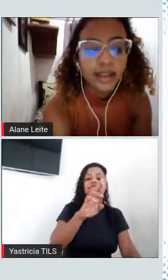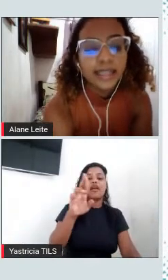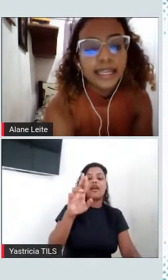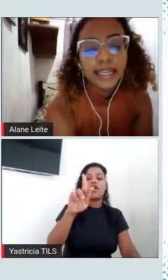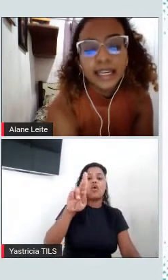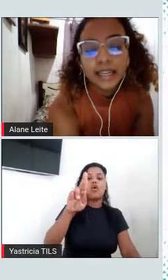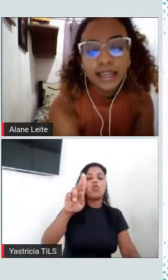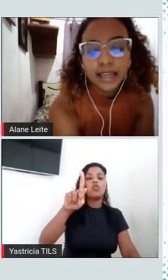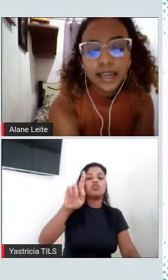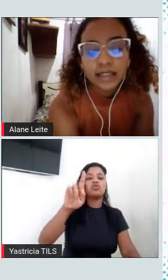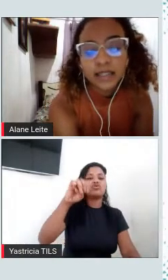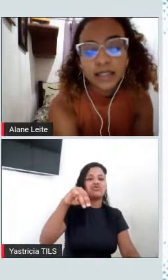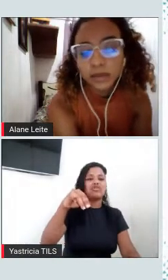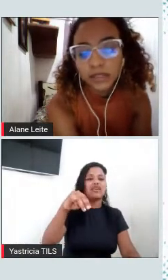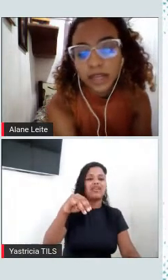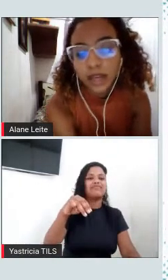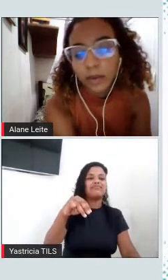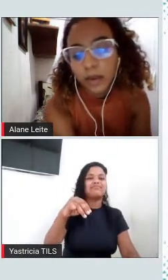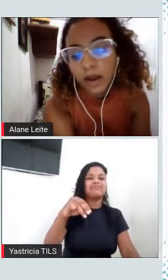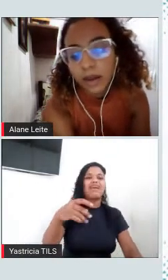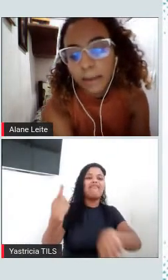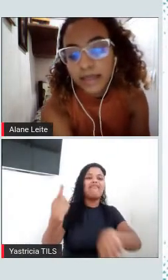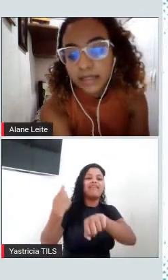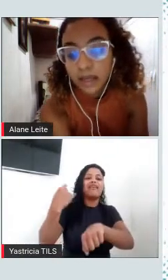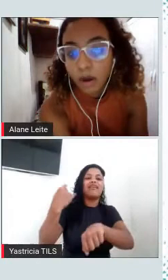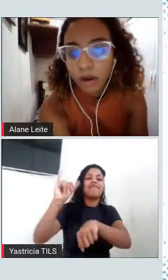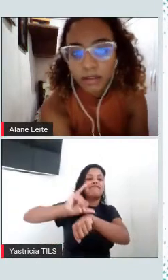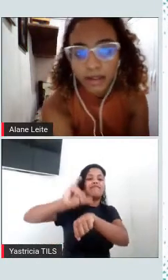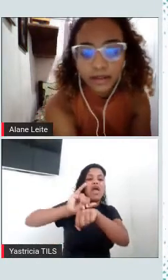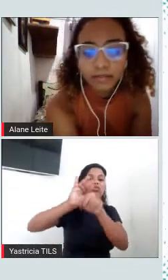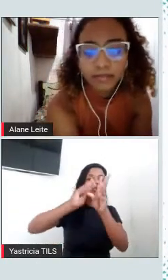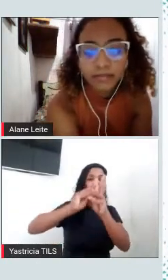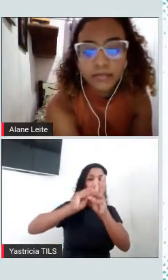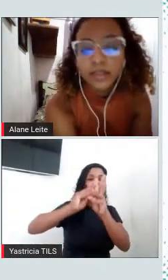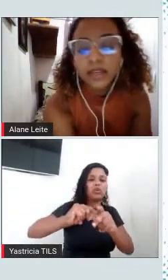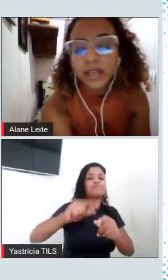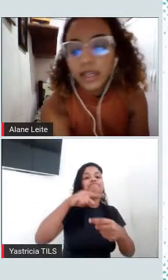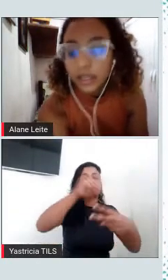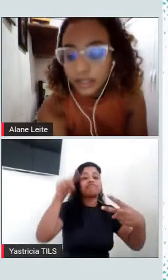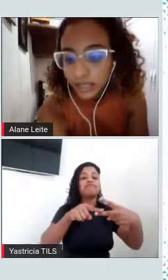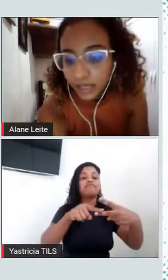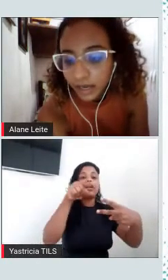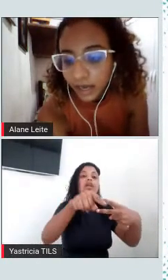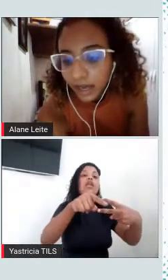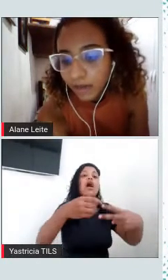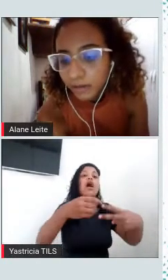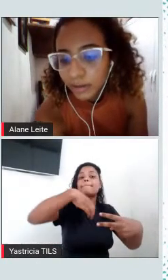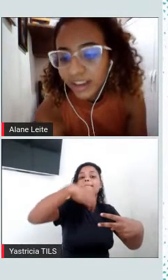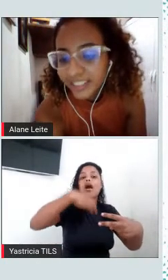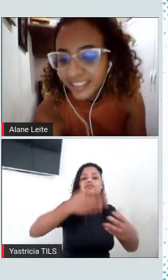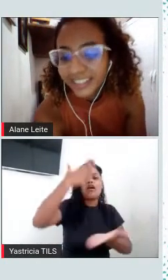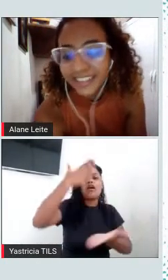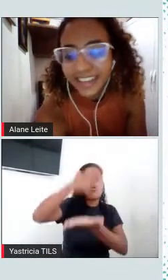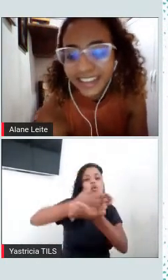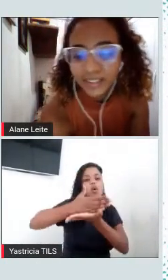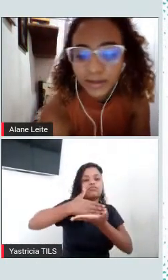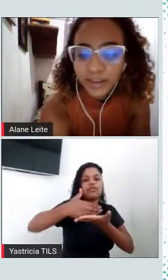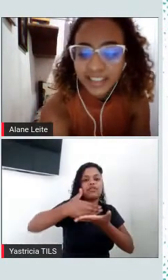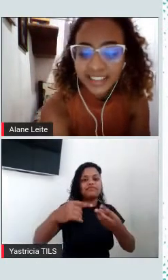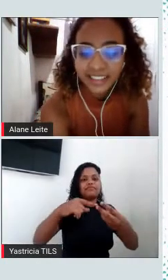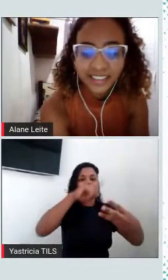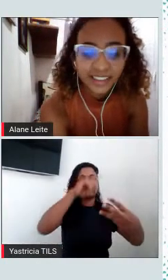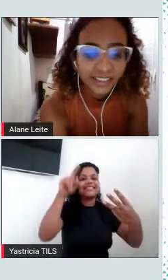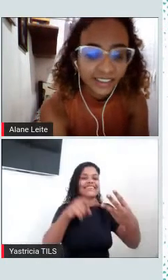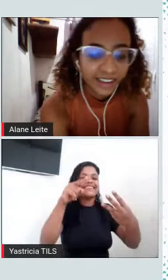né? E a segunda é uma maçã cortada. E a terceira é um churrasquinho, né? Que